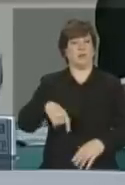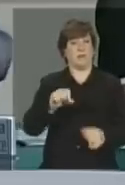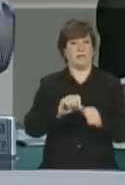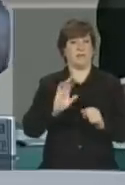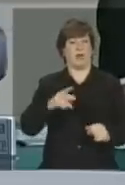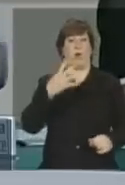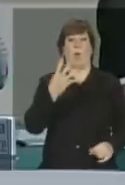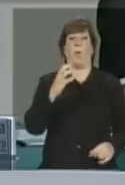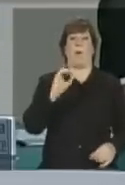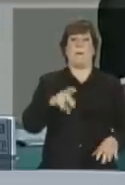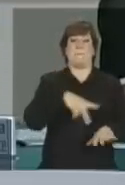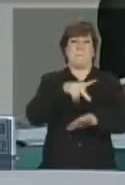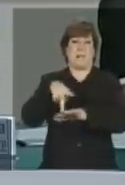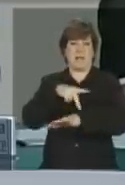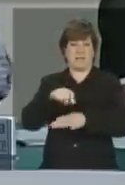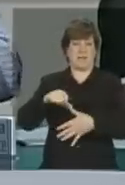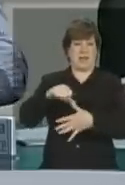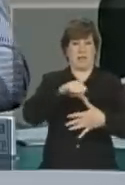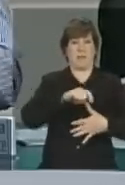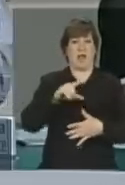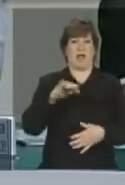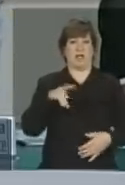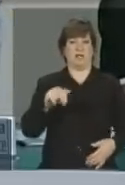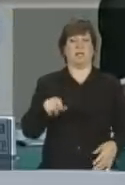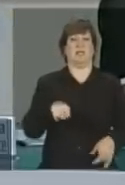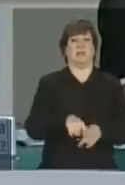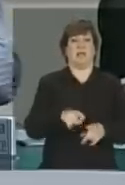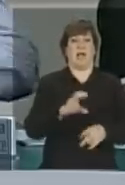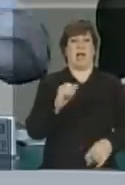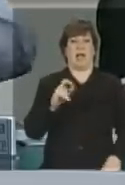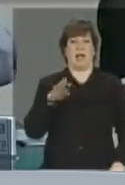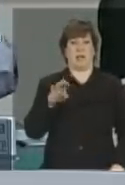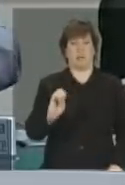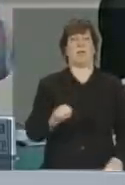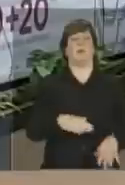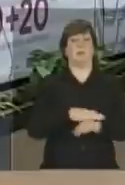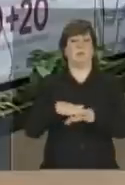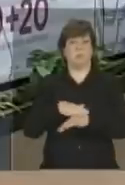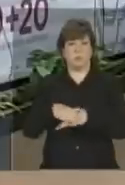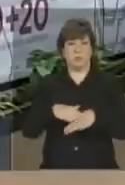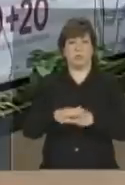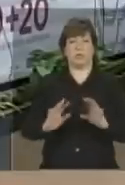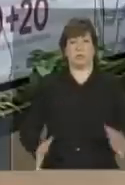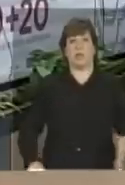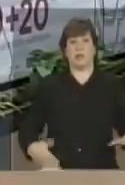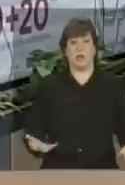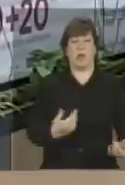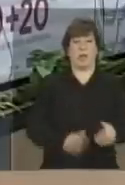países da América Latina e Caribe, e temos feito, desde o ano passado, consultas